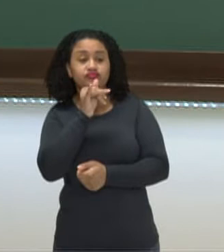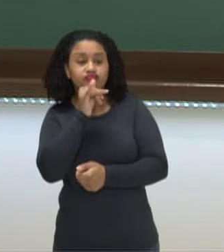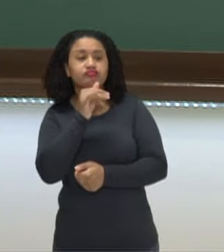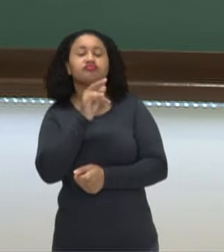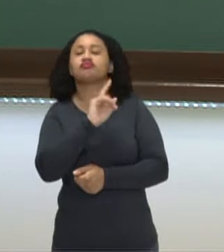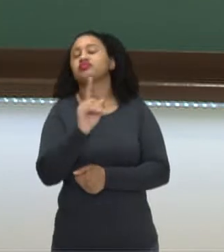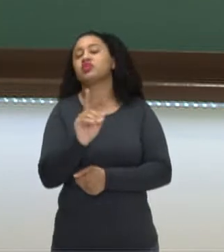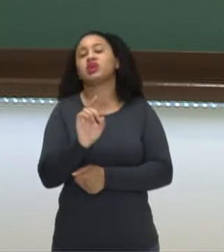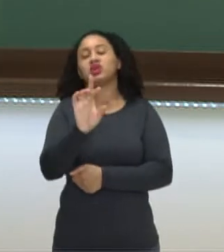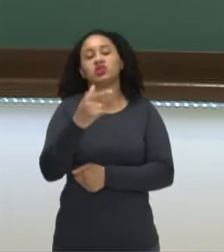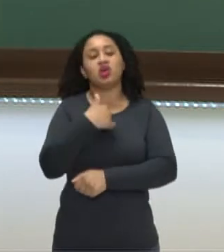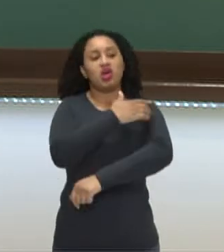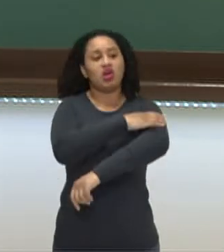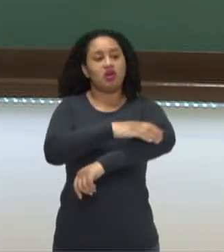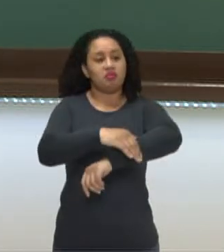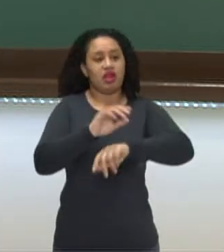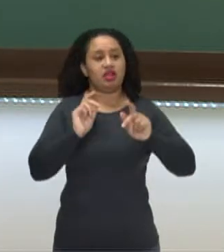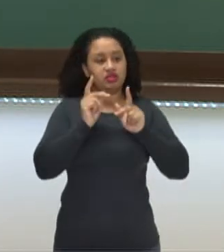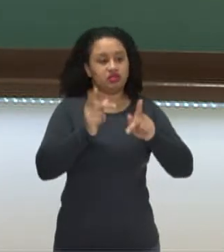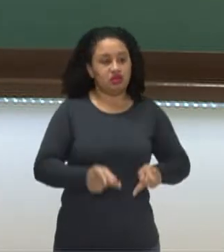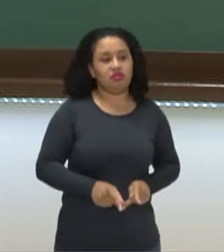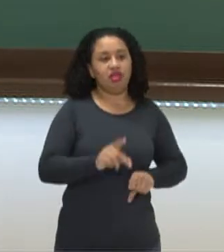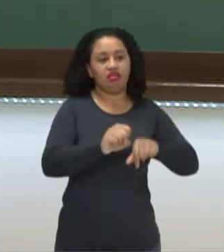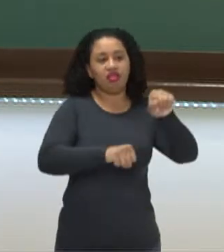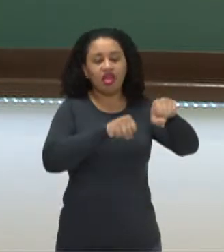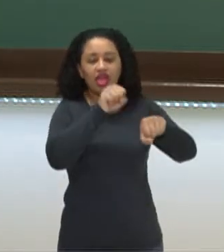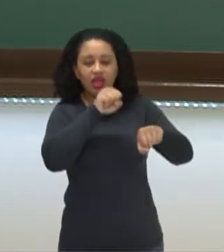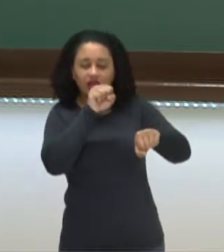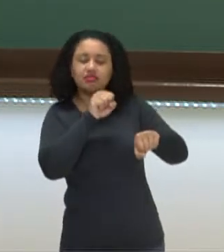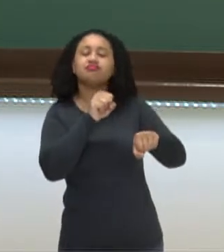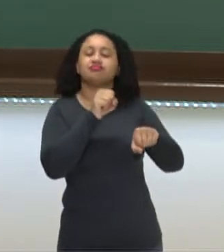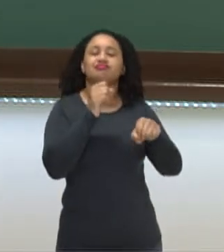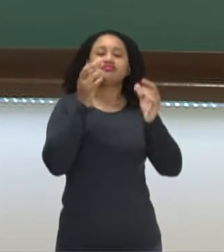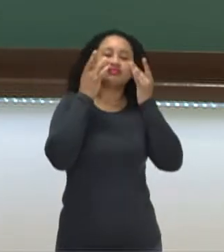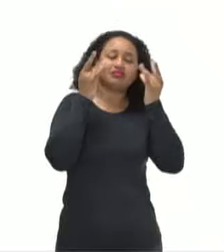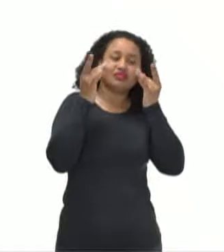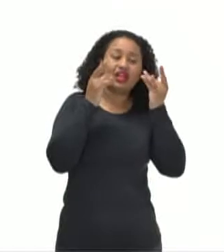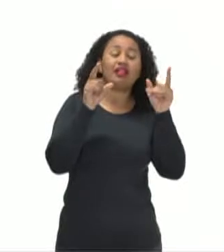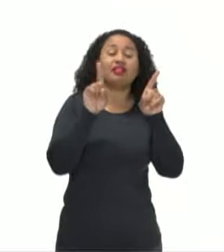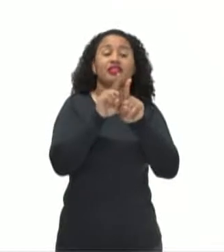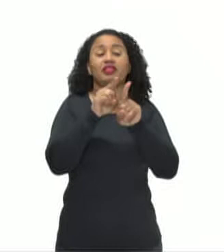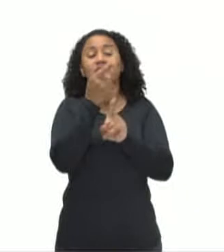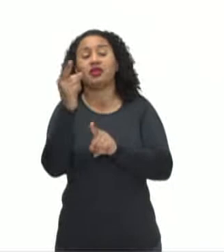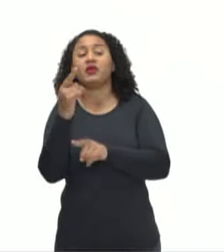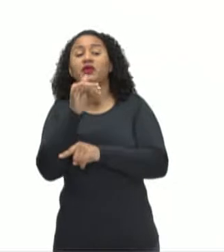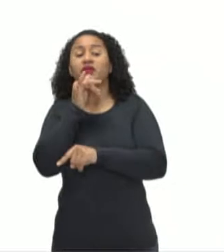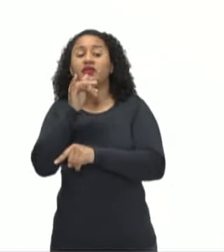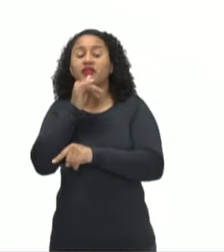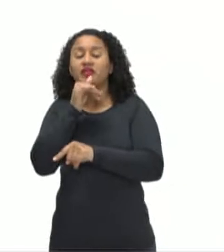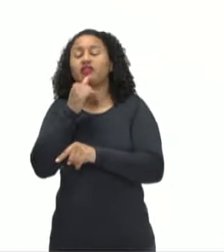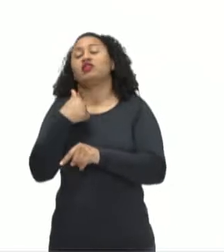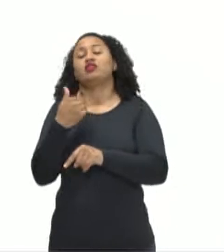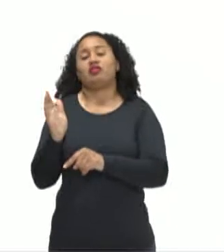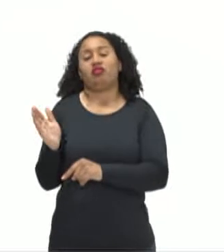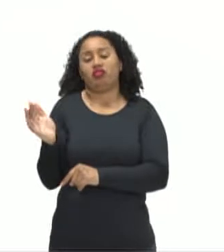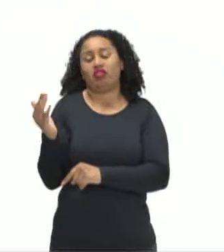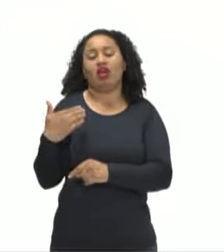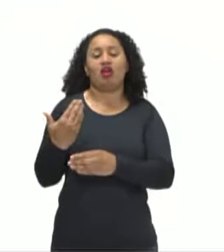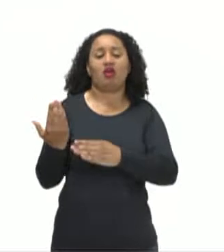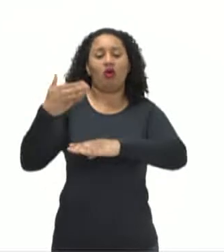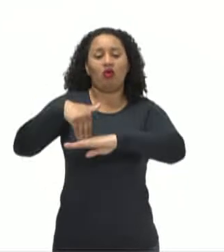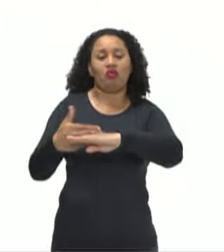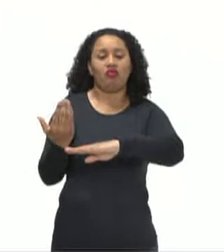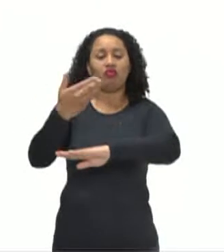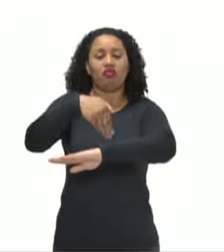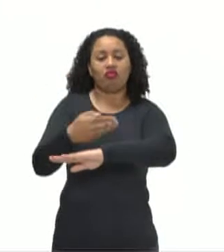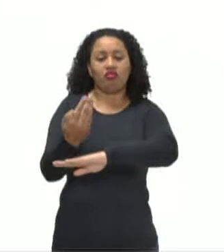da questão, né, do braço do homem e da pata do gato, que a gente já tinha visto, outro exemplo, a nadadeira do golfinho,